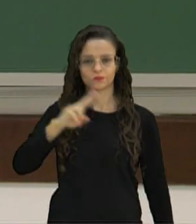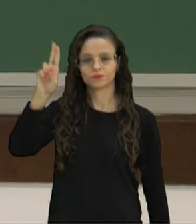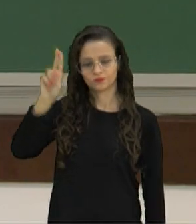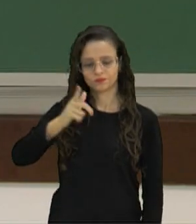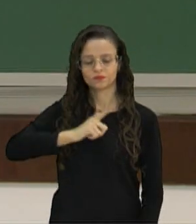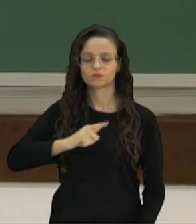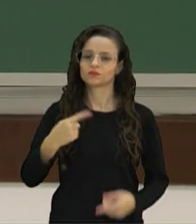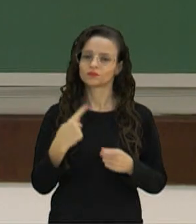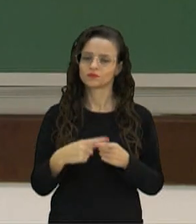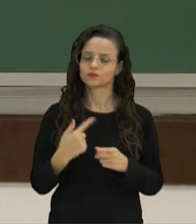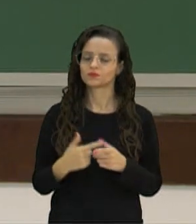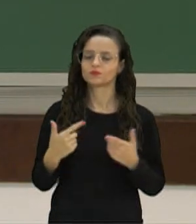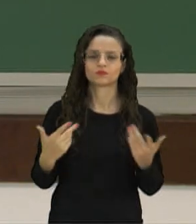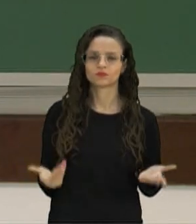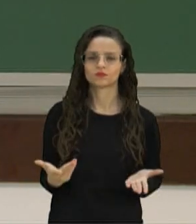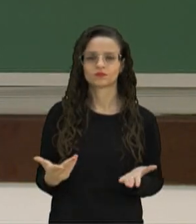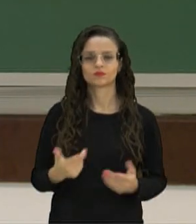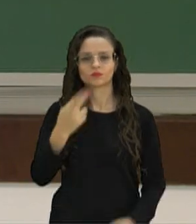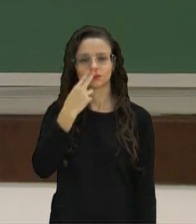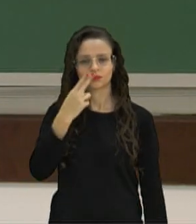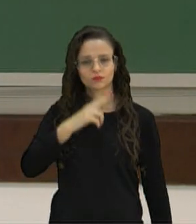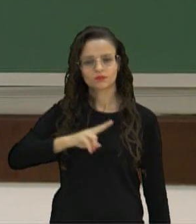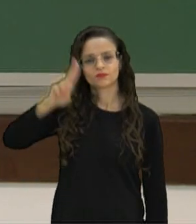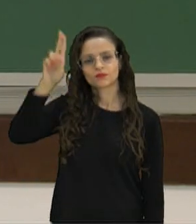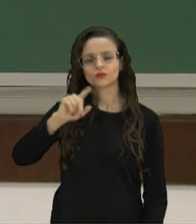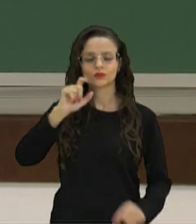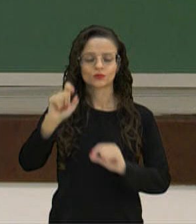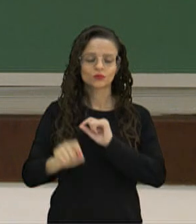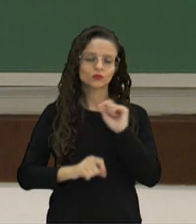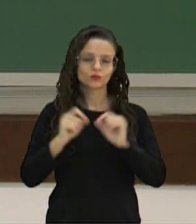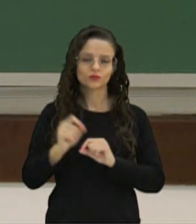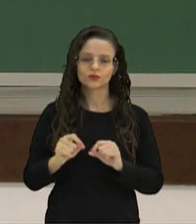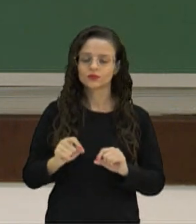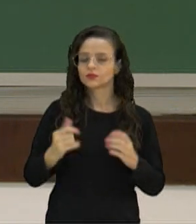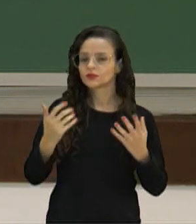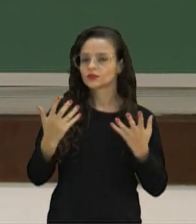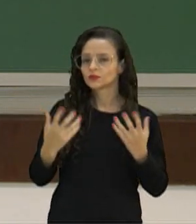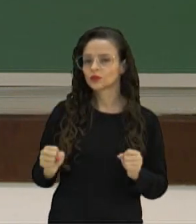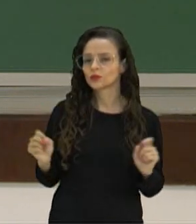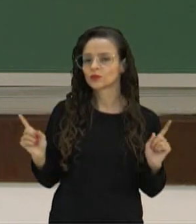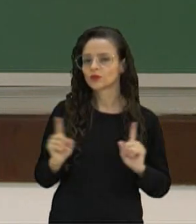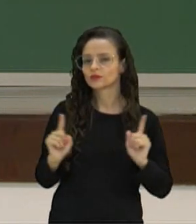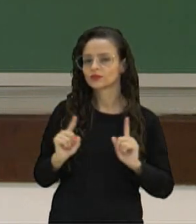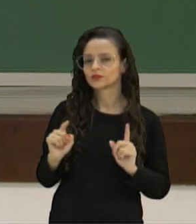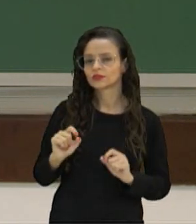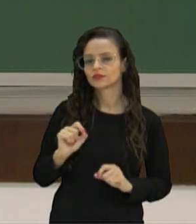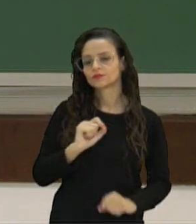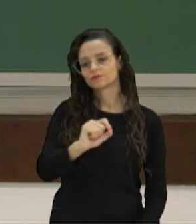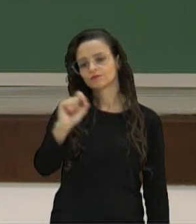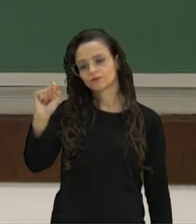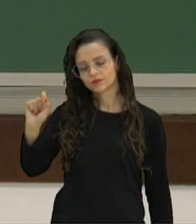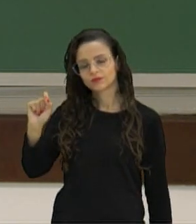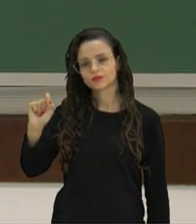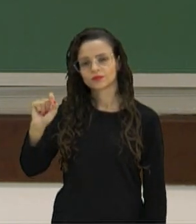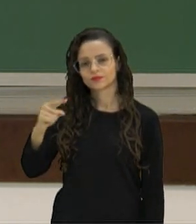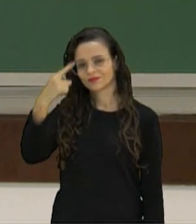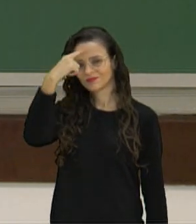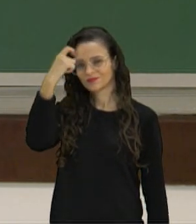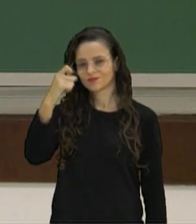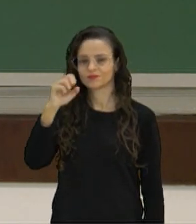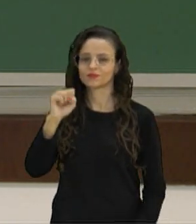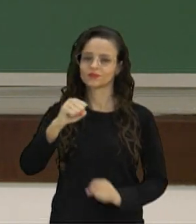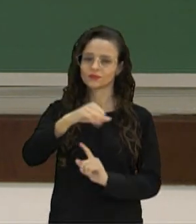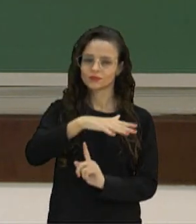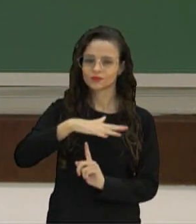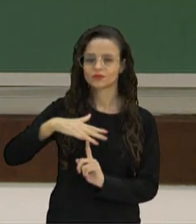E por que isto? O nazismo ele não lidava muito bem com os ideais socialistas,